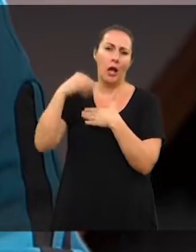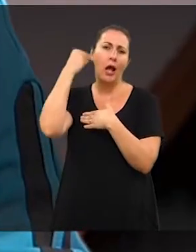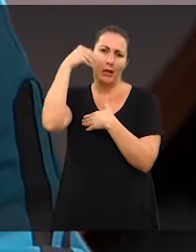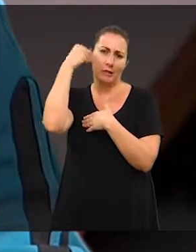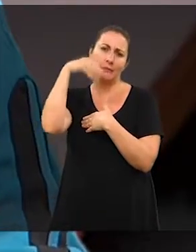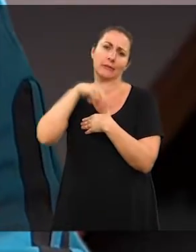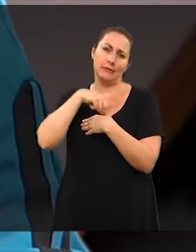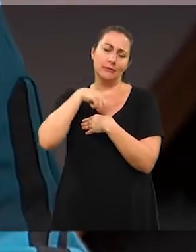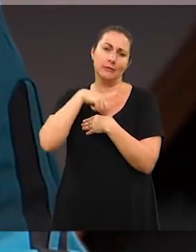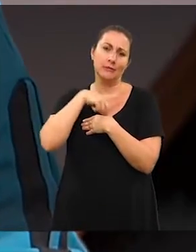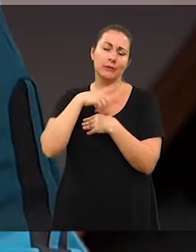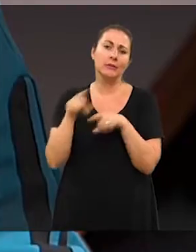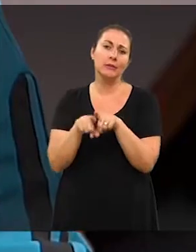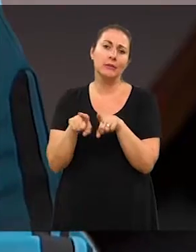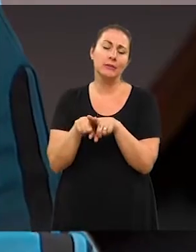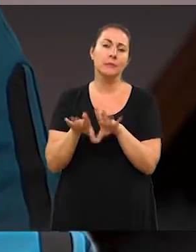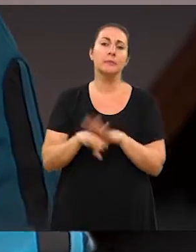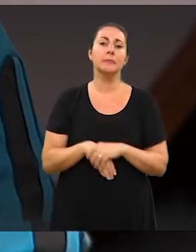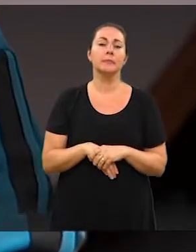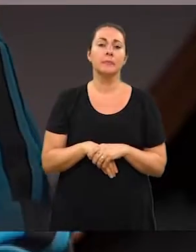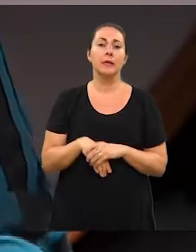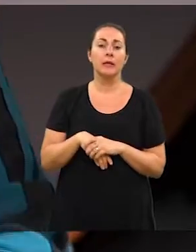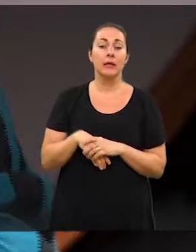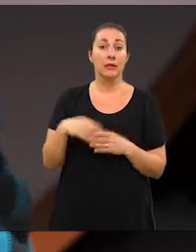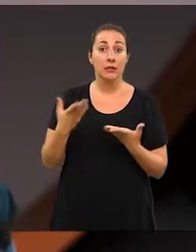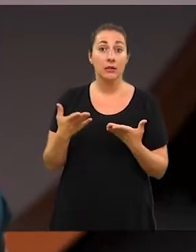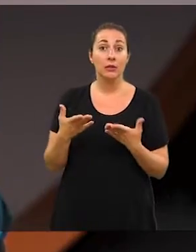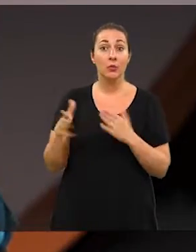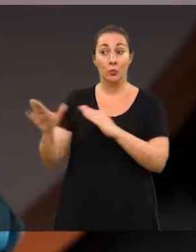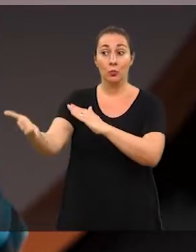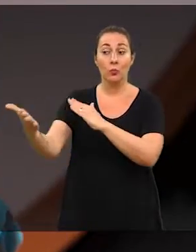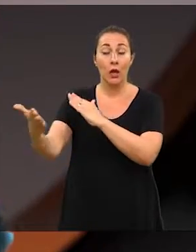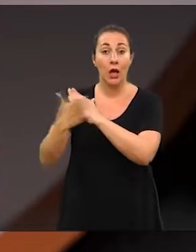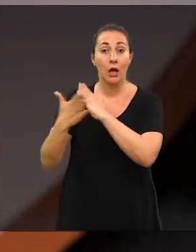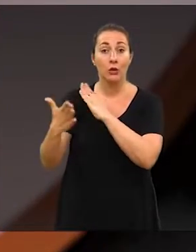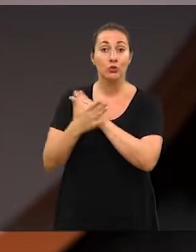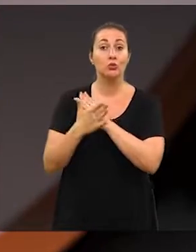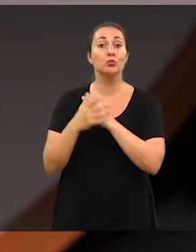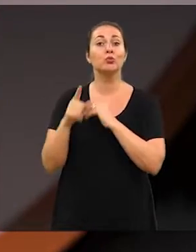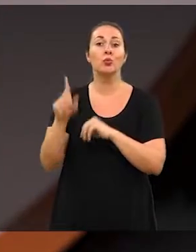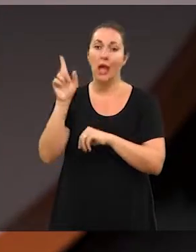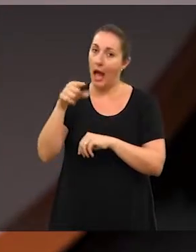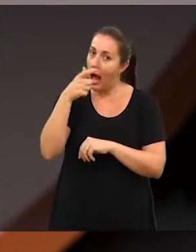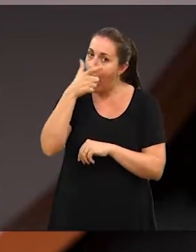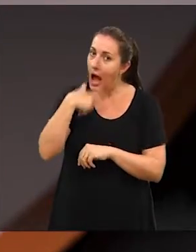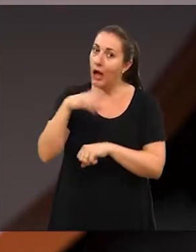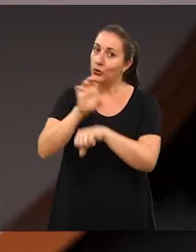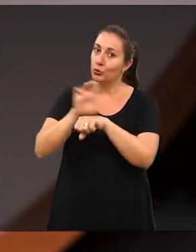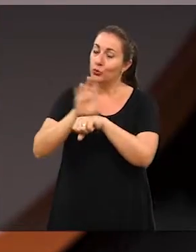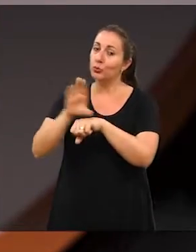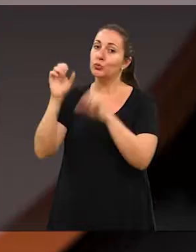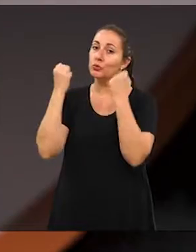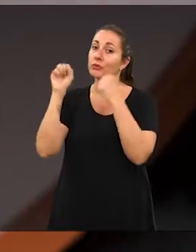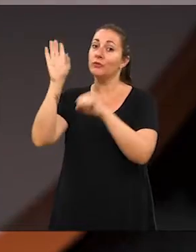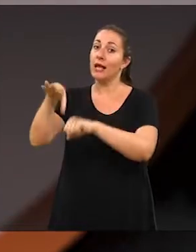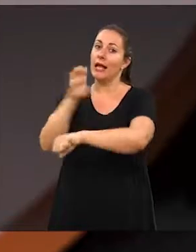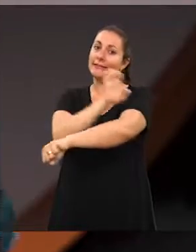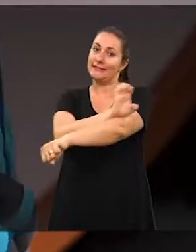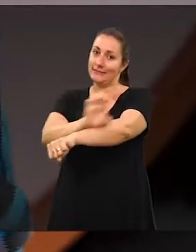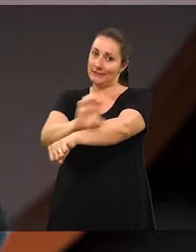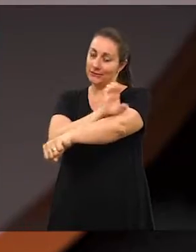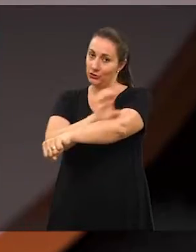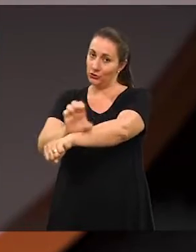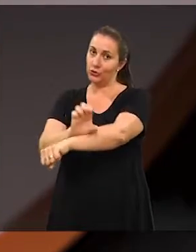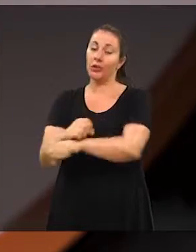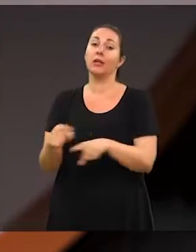certa experiência, né? Uhum. Quem vai nos ajudar possivelmente serão os estagiários, correto? Da arbitragem.